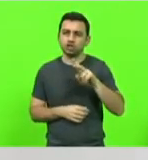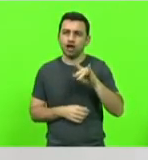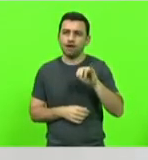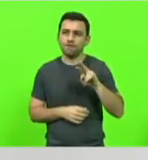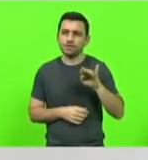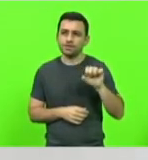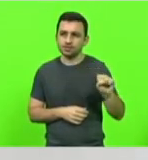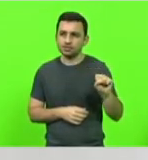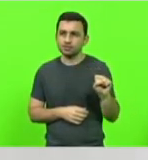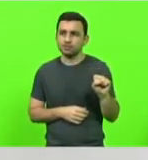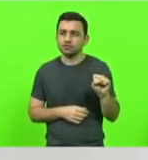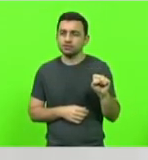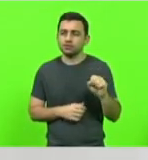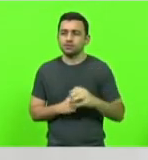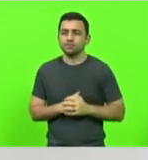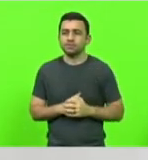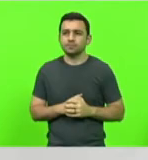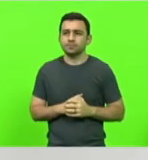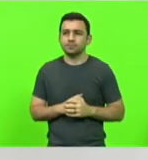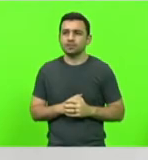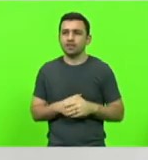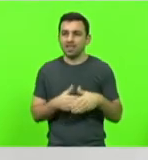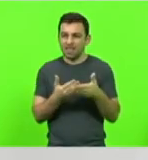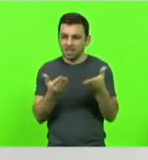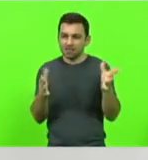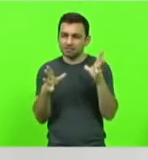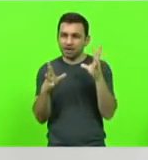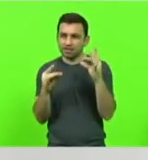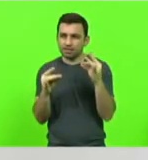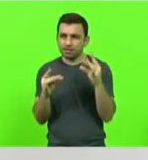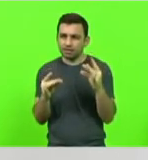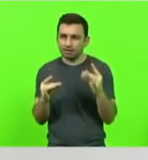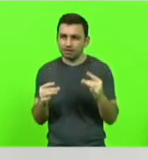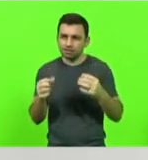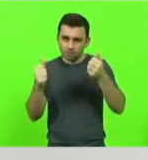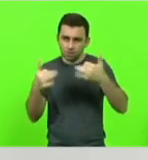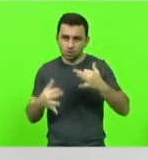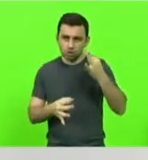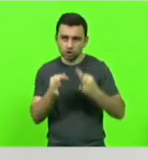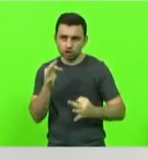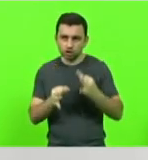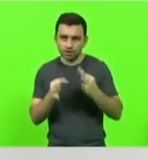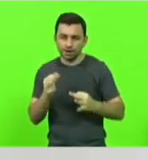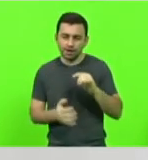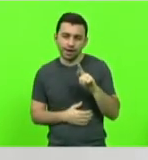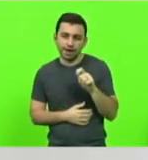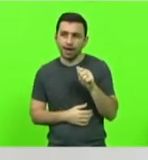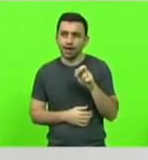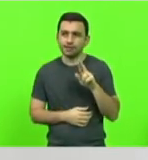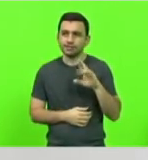E ele detalhou ao juiz Garcia Castellón